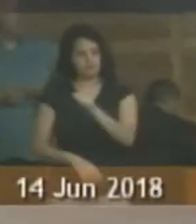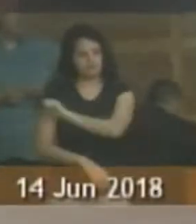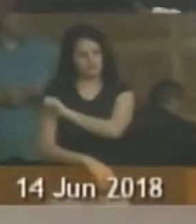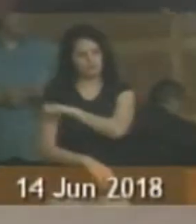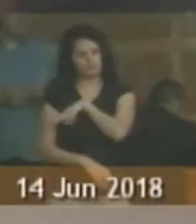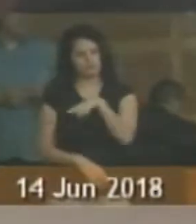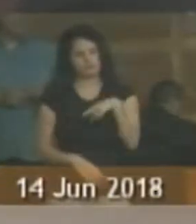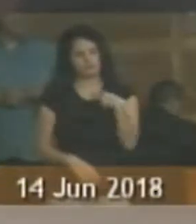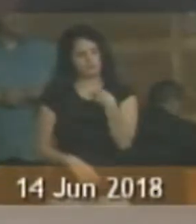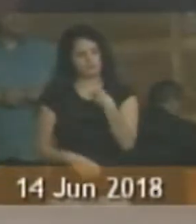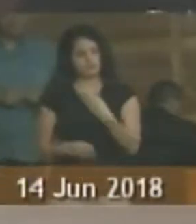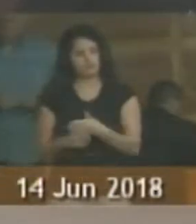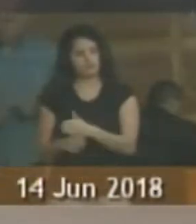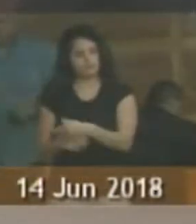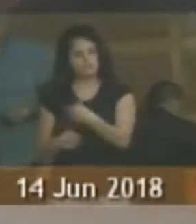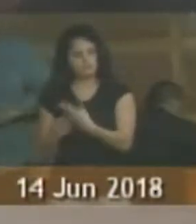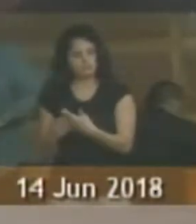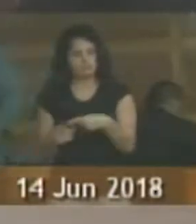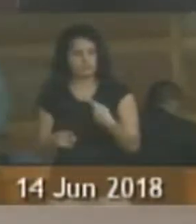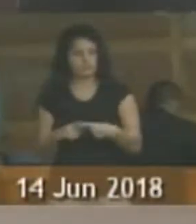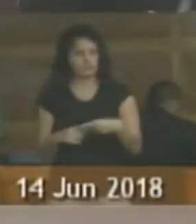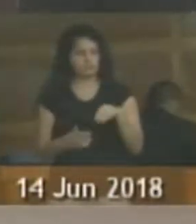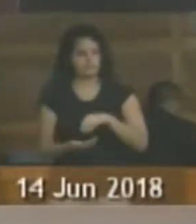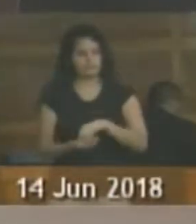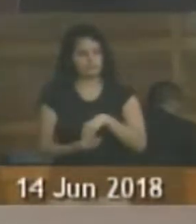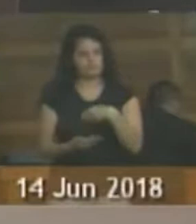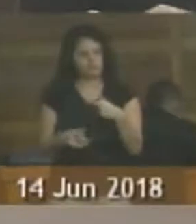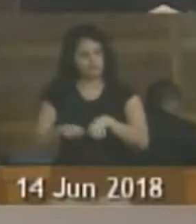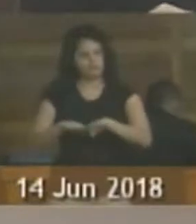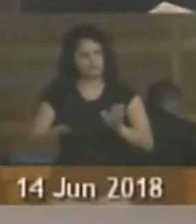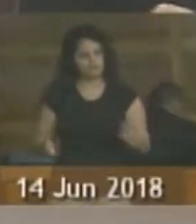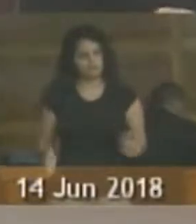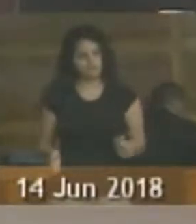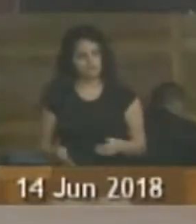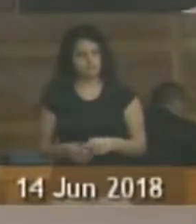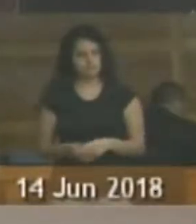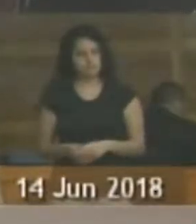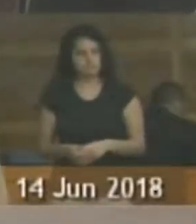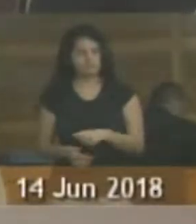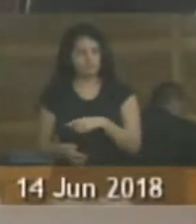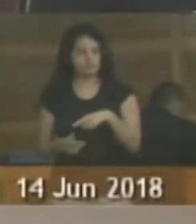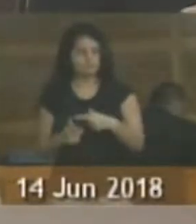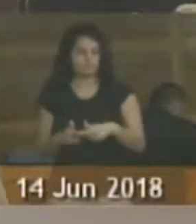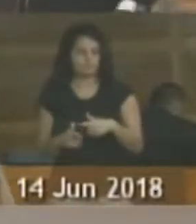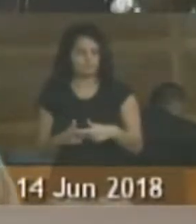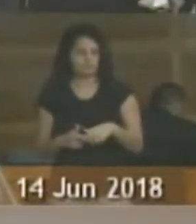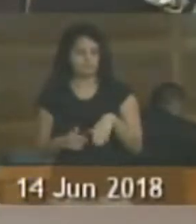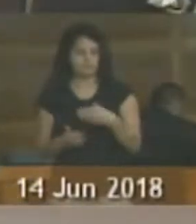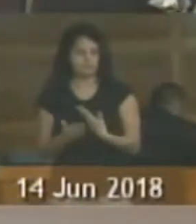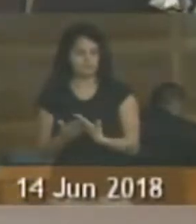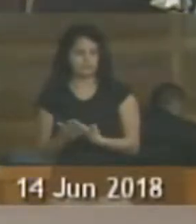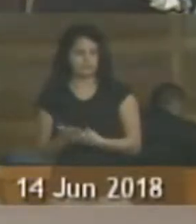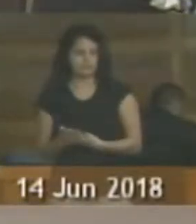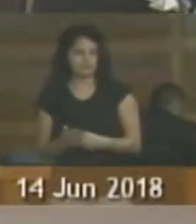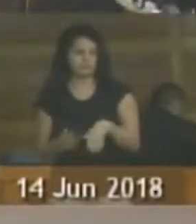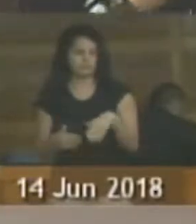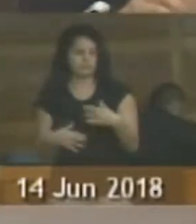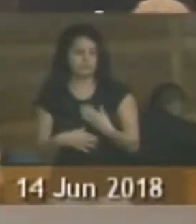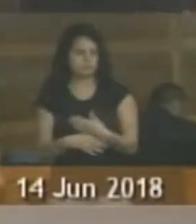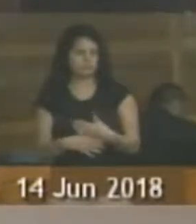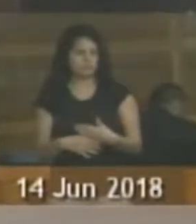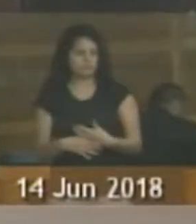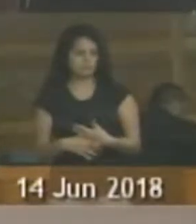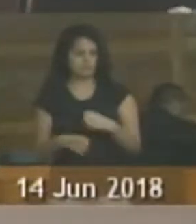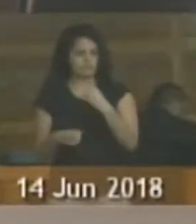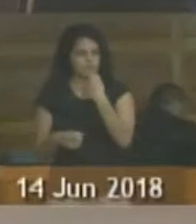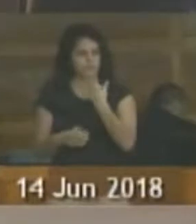mesa. Então, aquela como é um exemplo do que está acontecendo no ensino público do nosso município. É bom o nosso secretário de educação